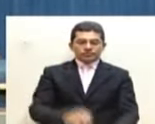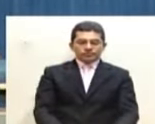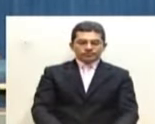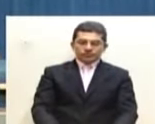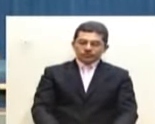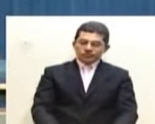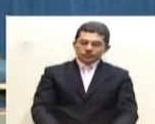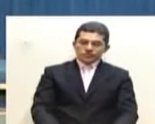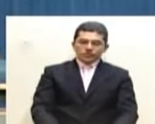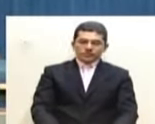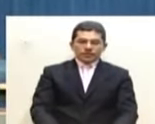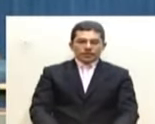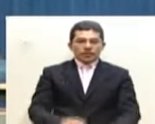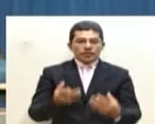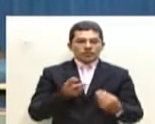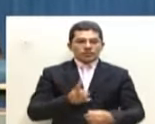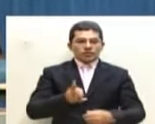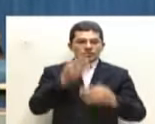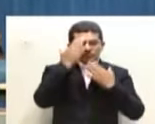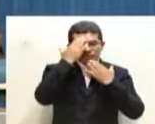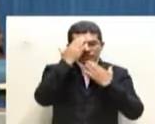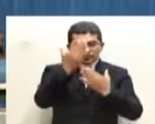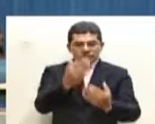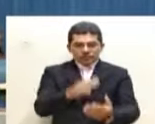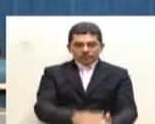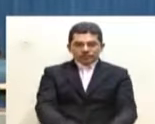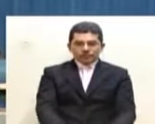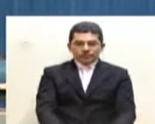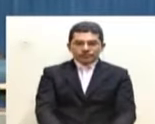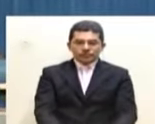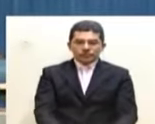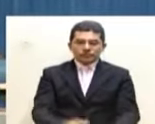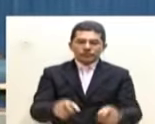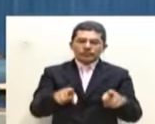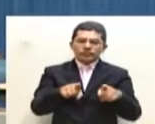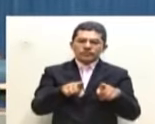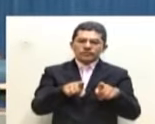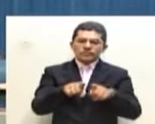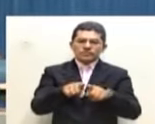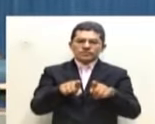com absoluto respeito, deferência e